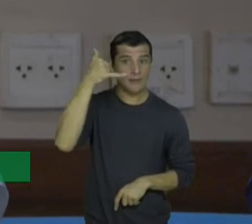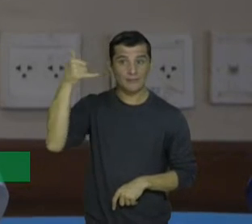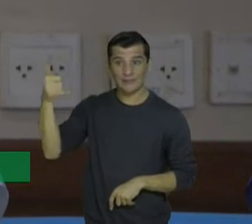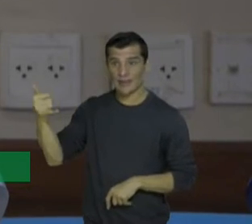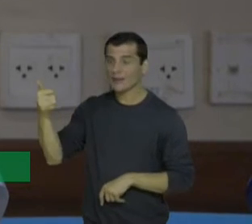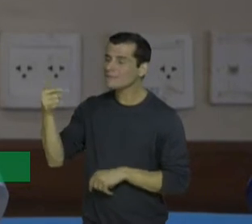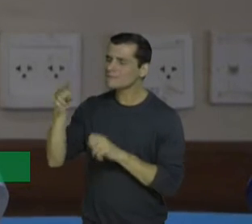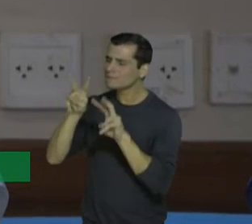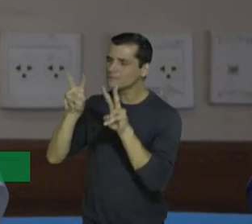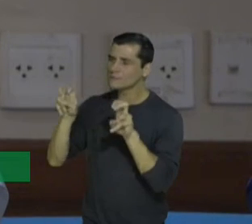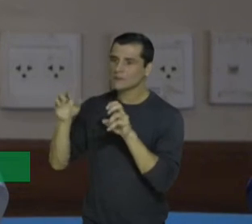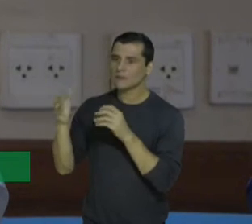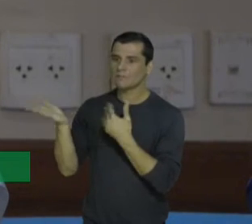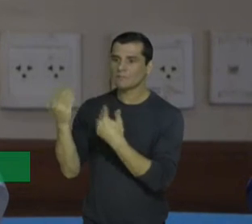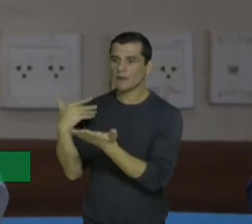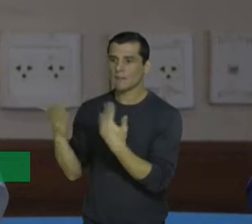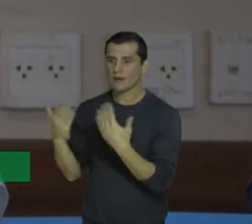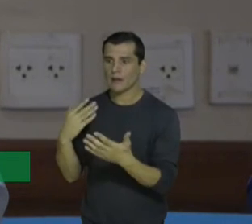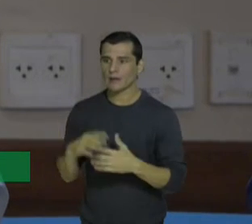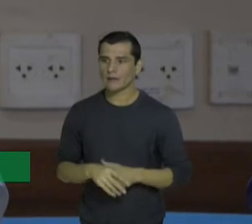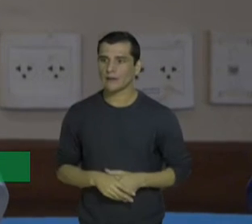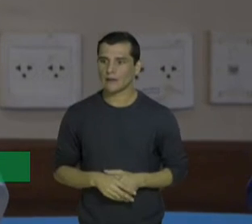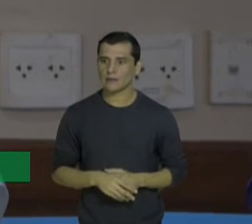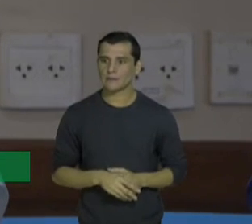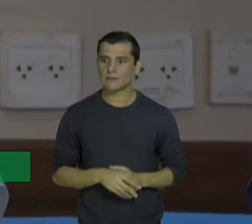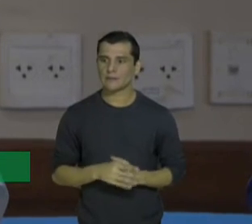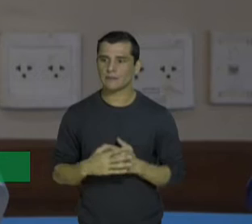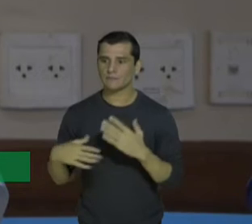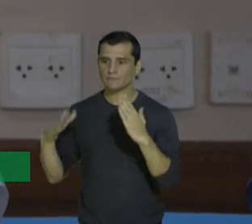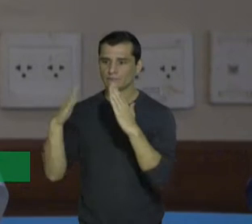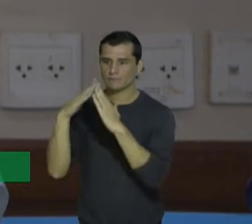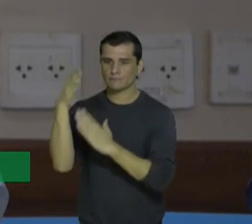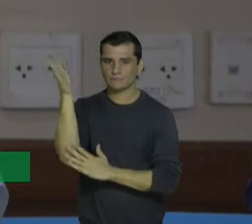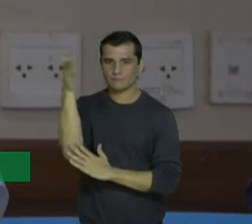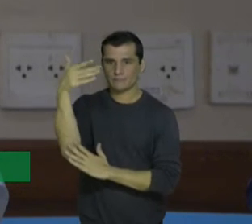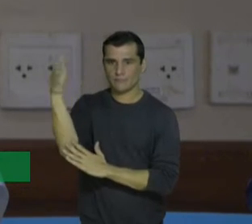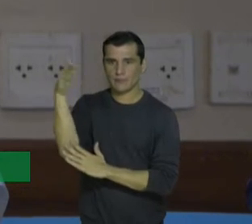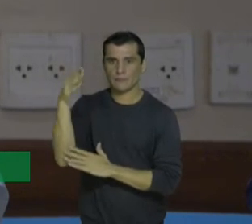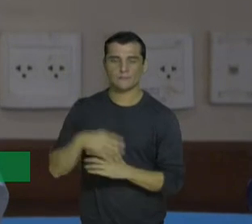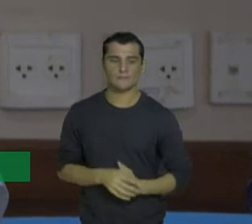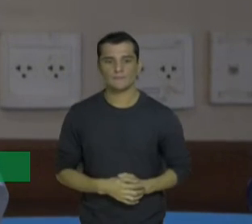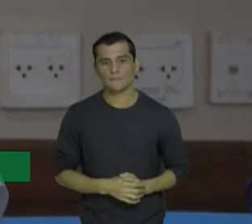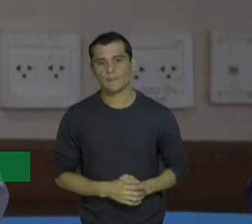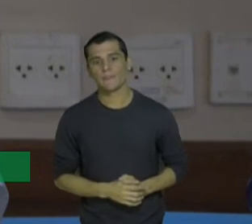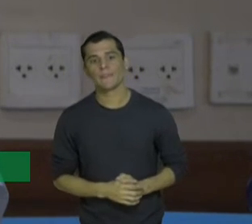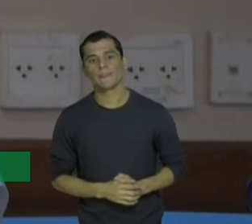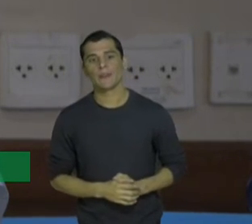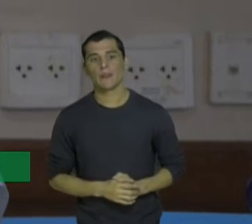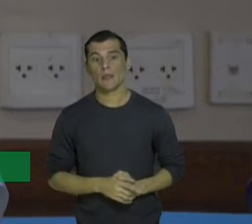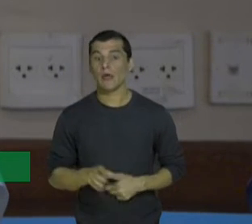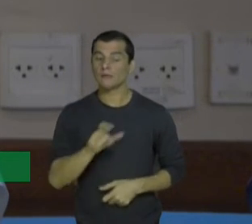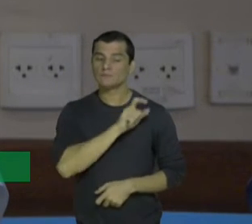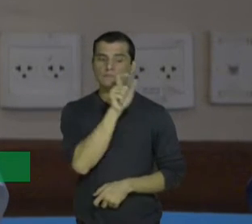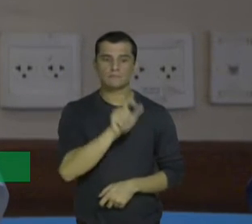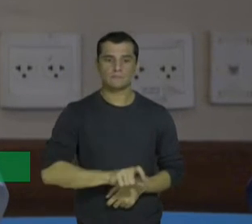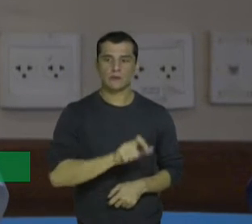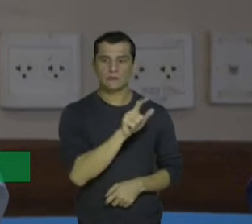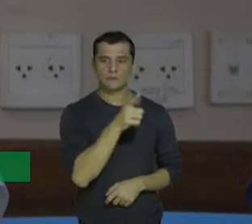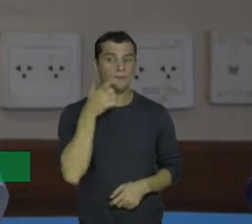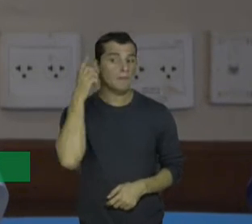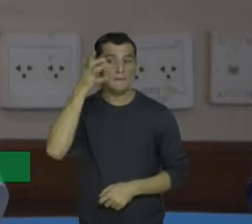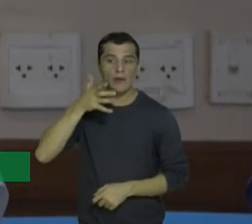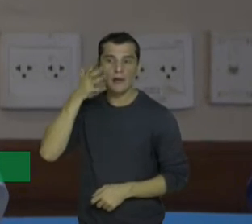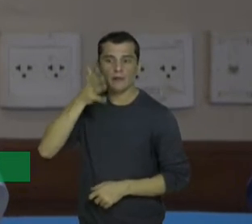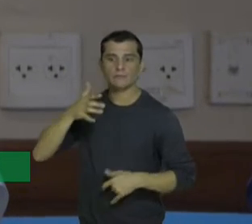dessa conversa então o Senhor nos deixa muito feliz nos honra claro todos os nossos palestrantes nos honraram muito mas a